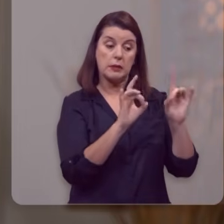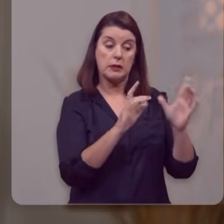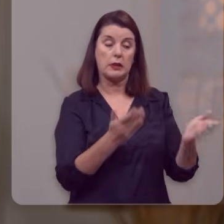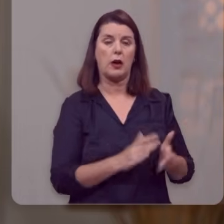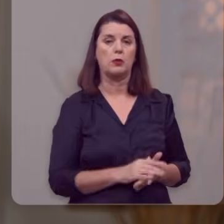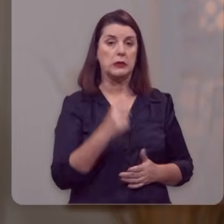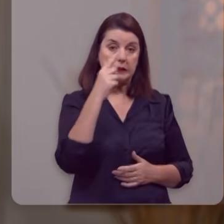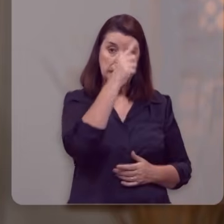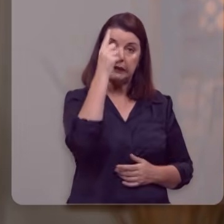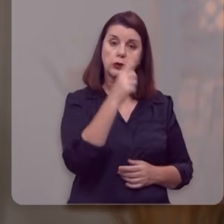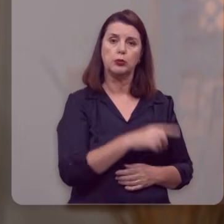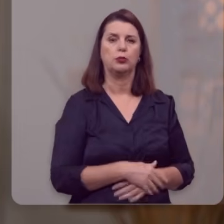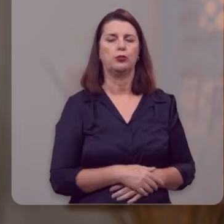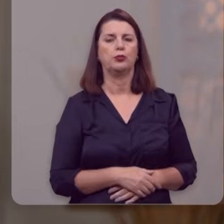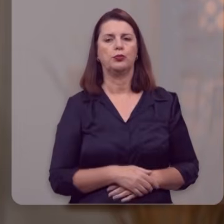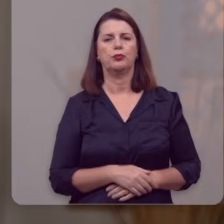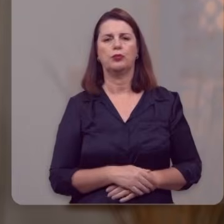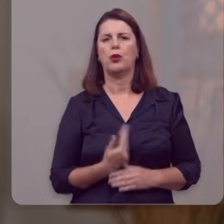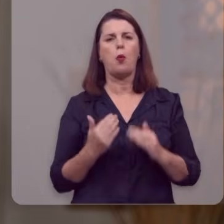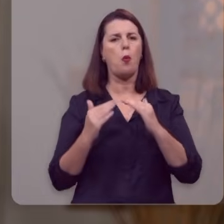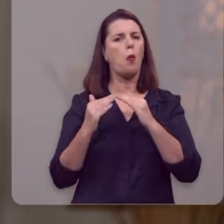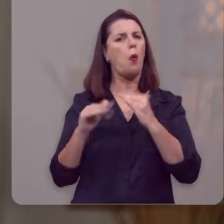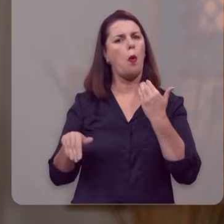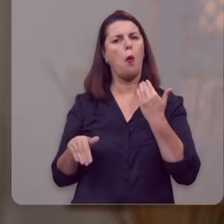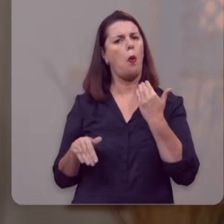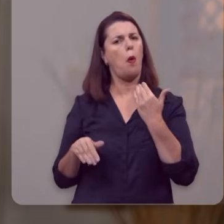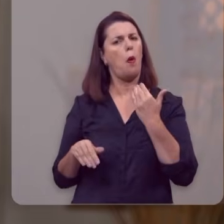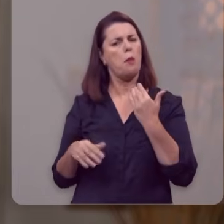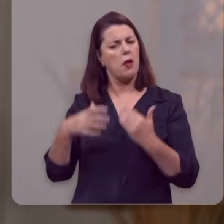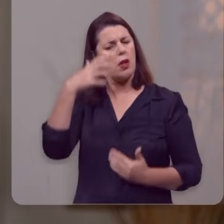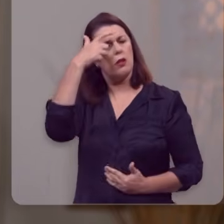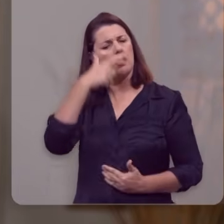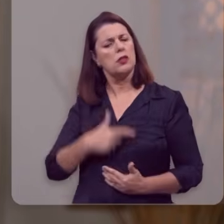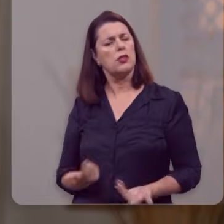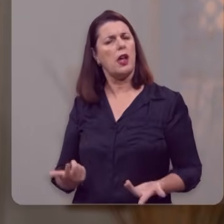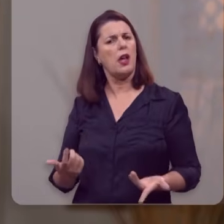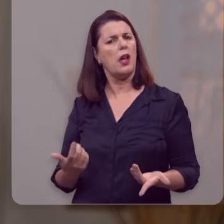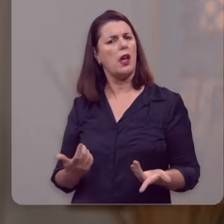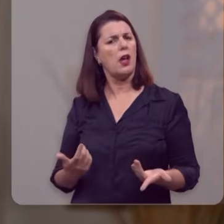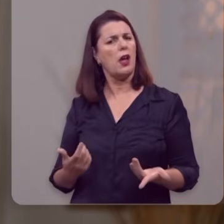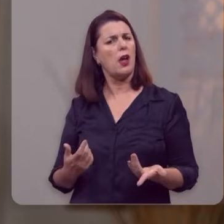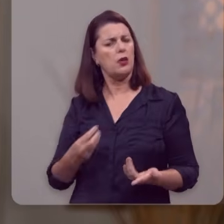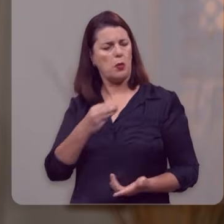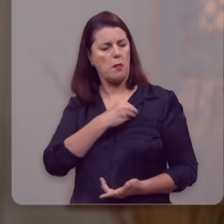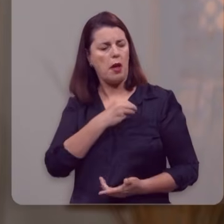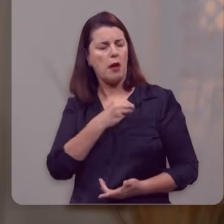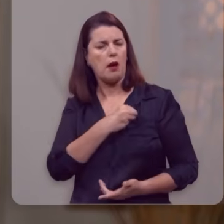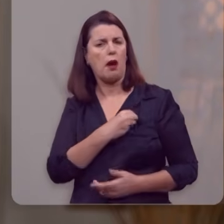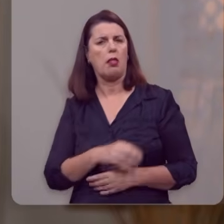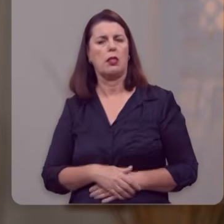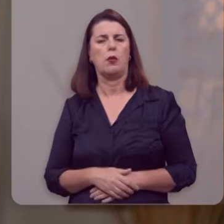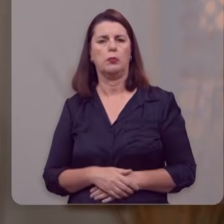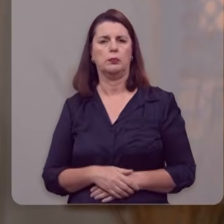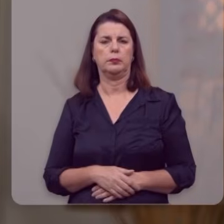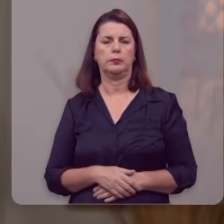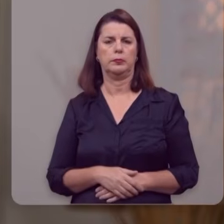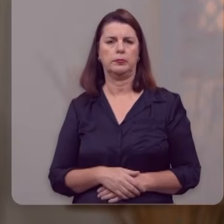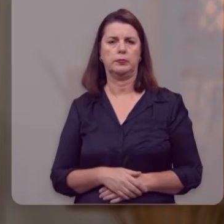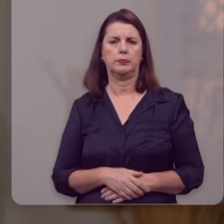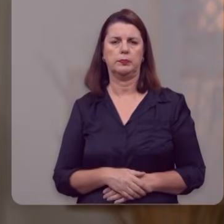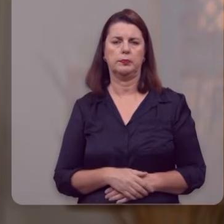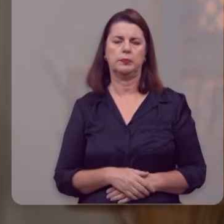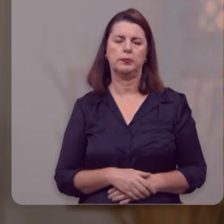especial, sagrado, que não é compatível com posturas e atitudes inconvenientes, inadequadas,